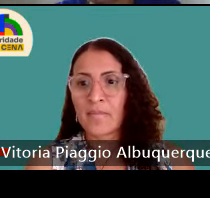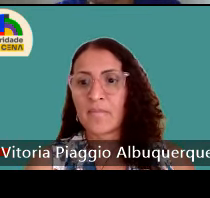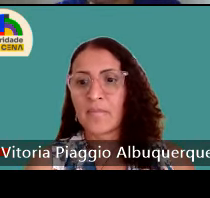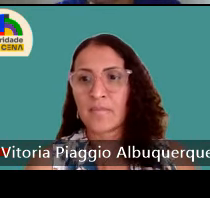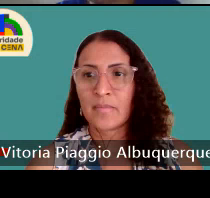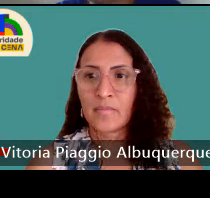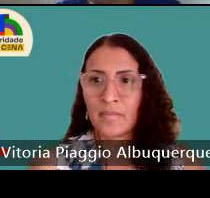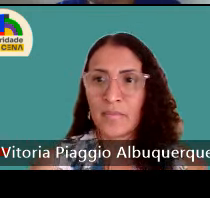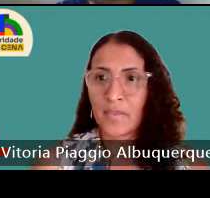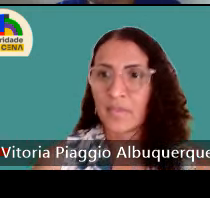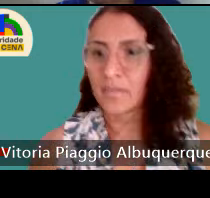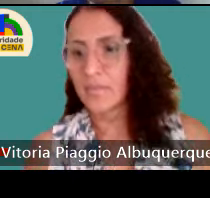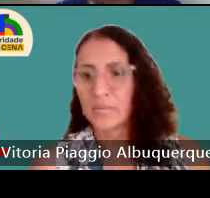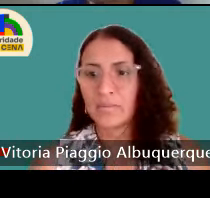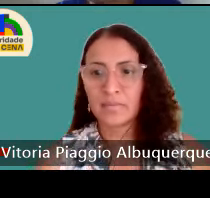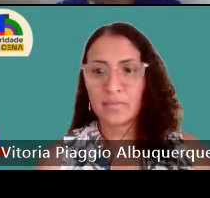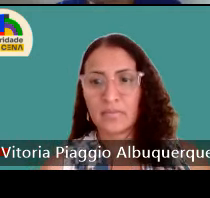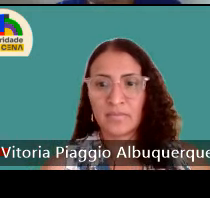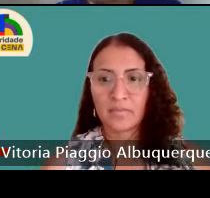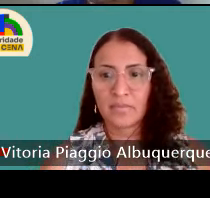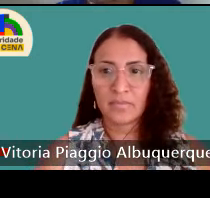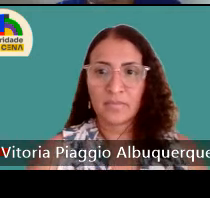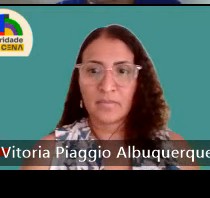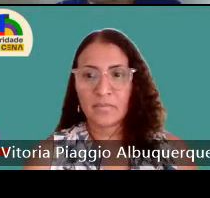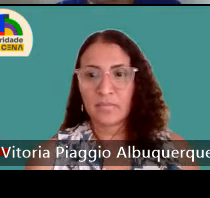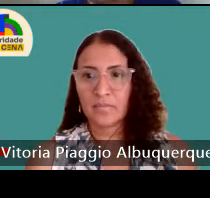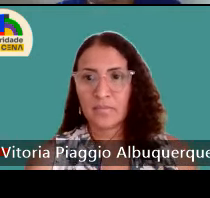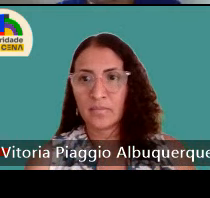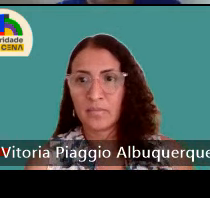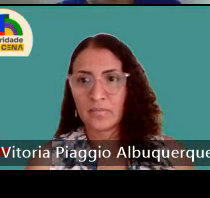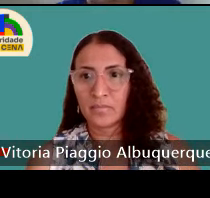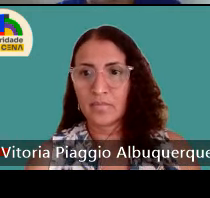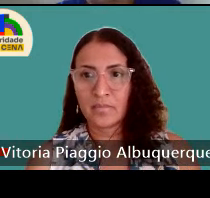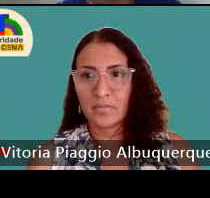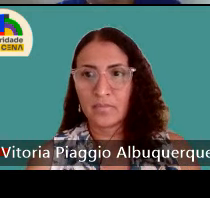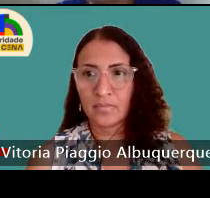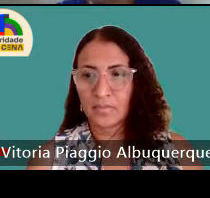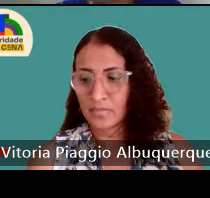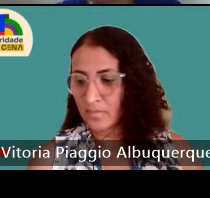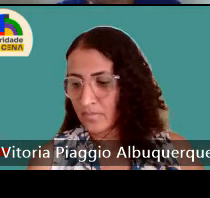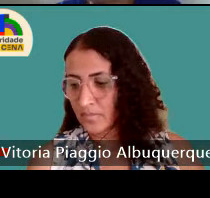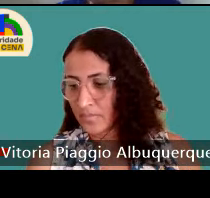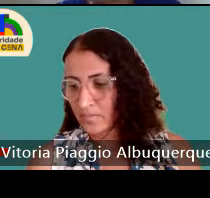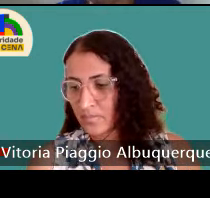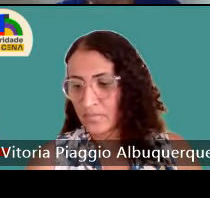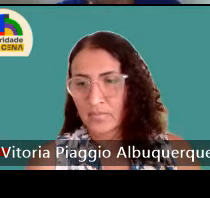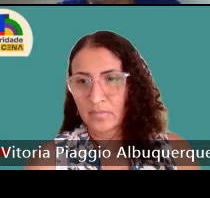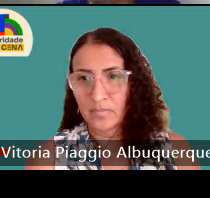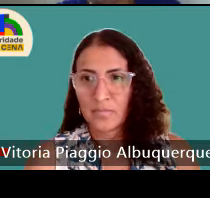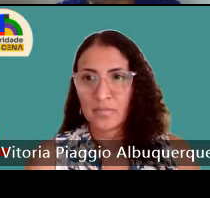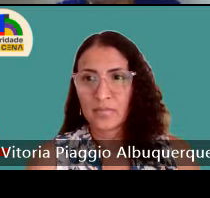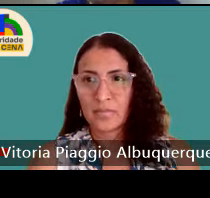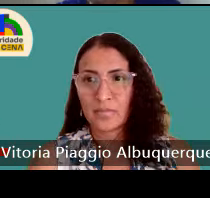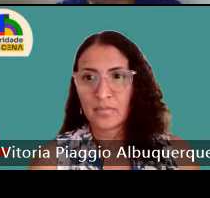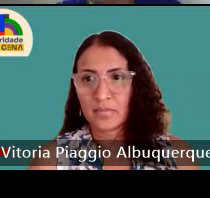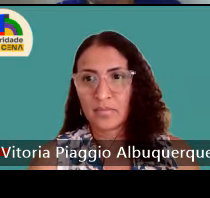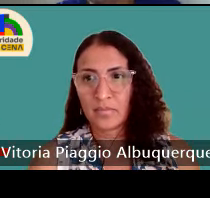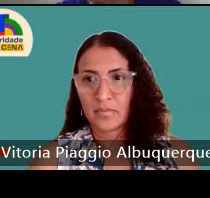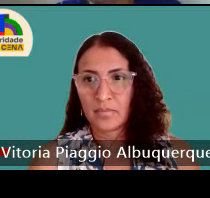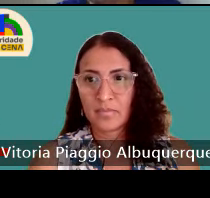fáticas que nos levaram a adotar aquela decisão E aí a importância de a gente cultivar né